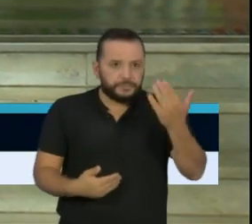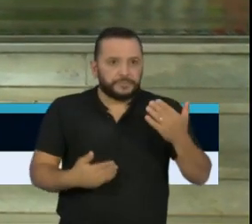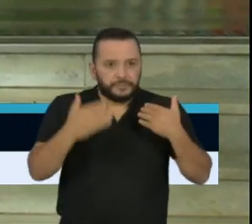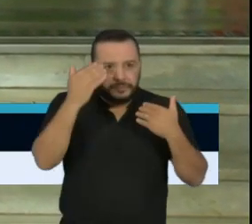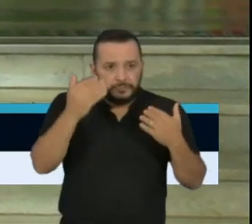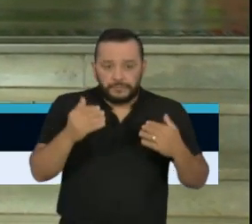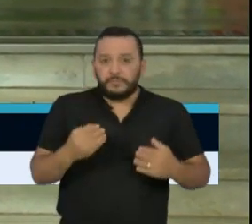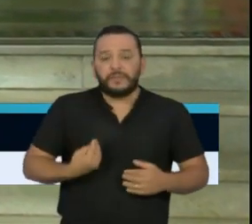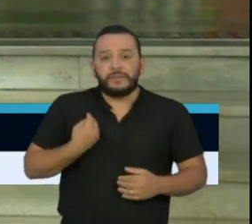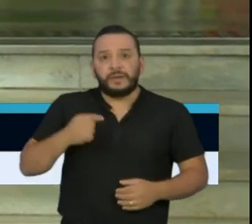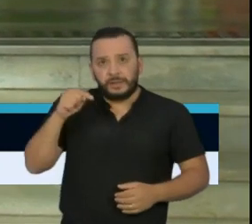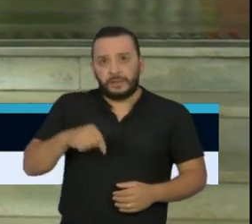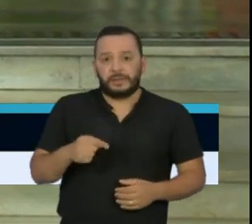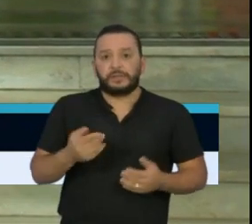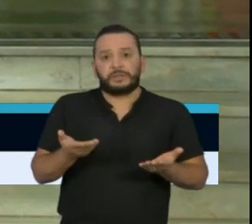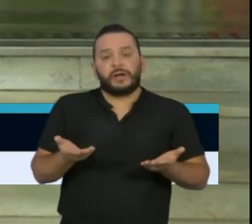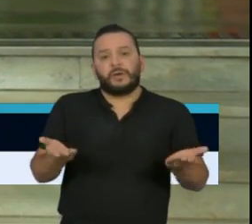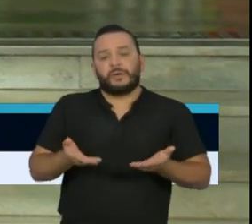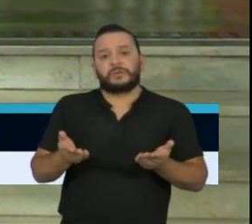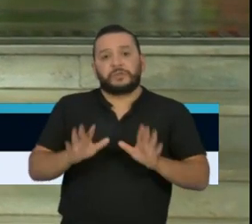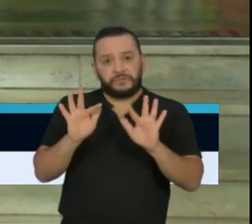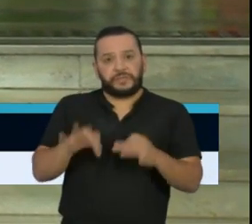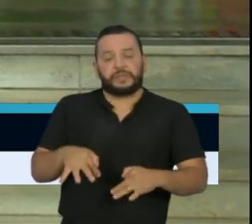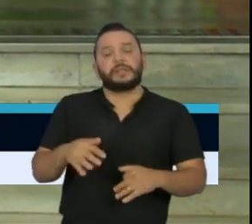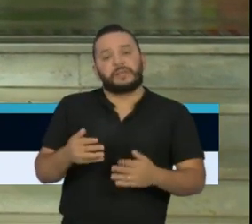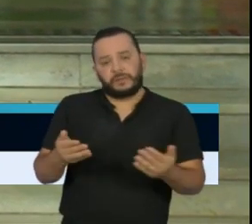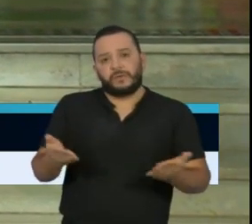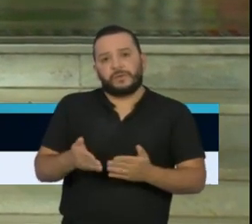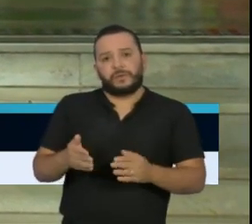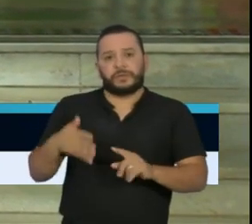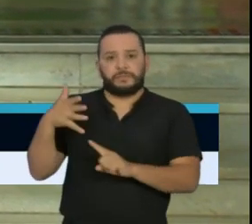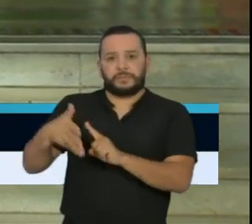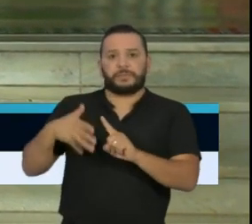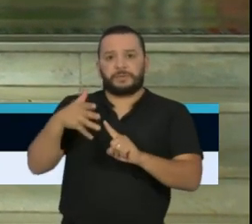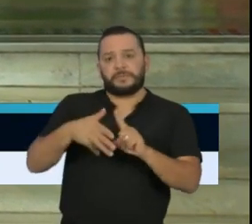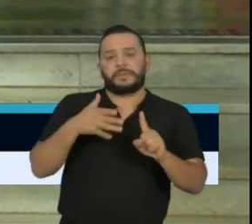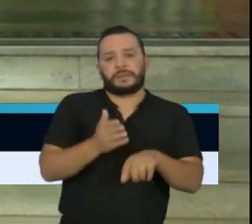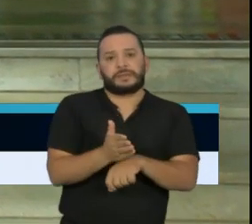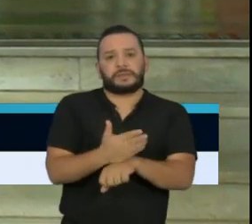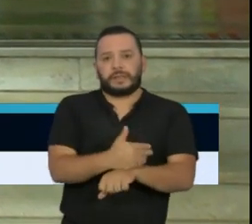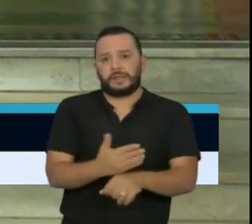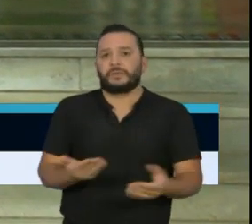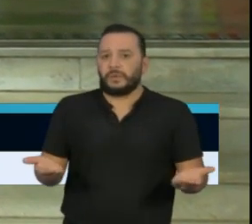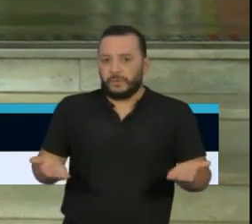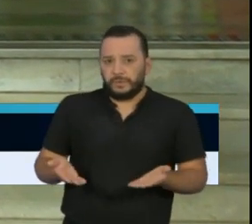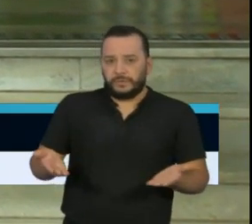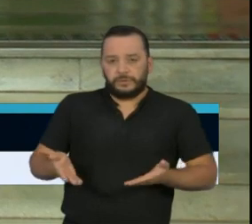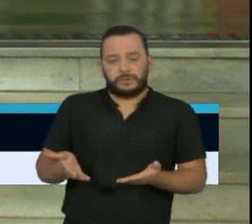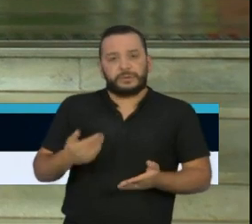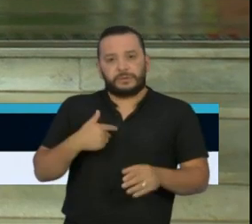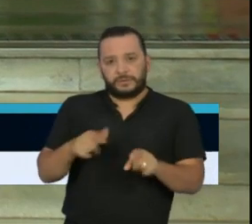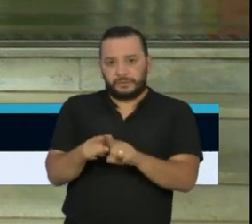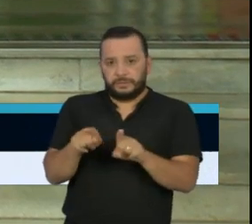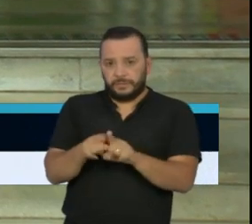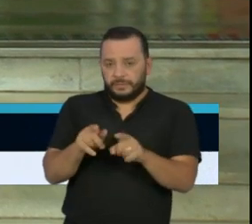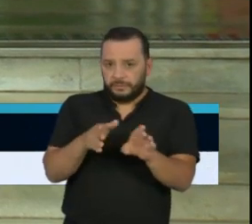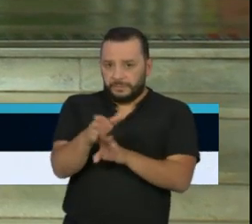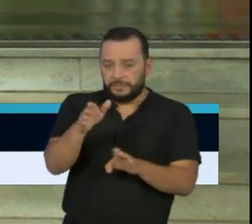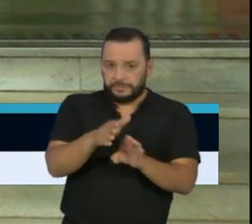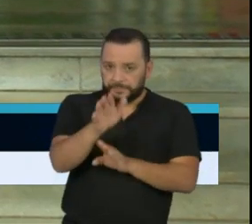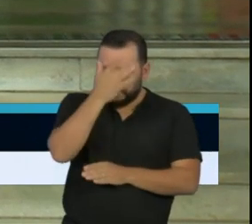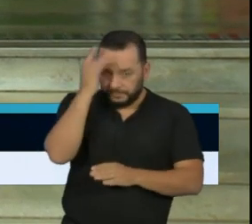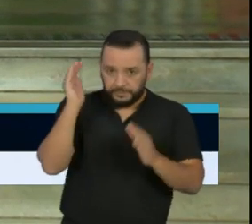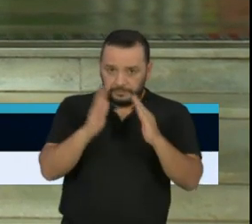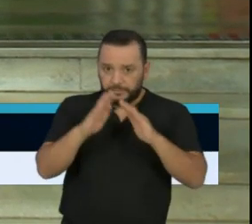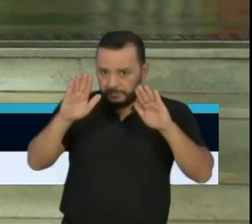de todos, vamos terminar um pouquinho mais cedo a nossa coletiva de hoje. Queria mais uma vez recomendar às pessoas que estão em casa, que estão